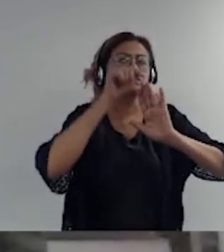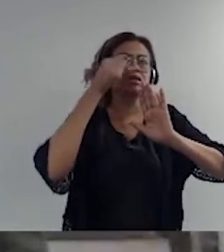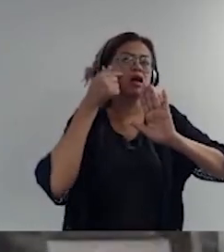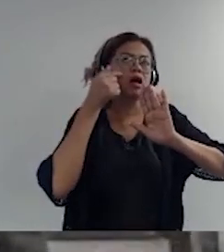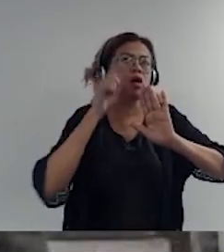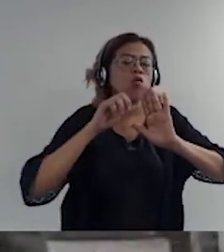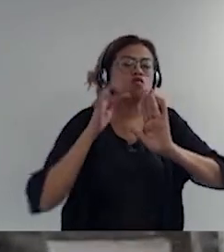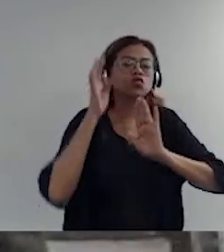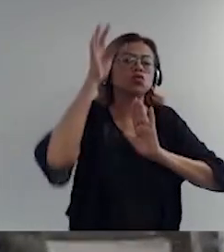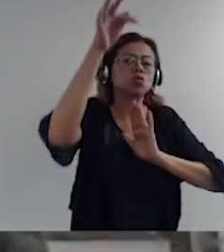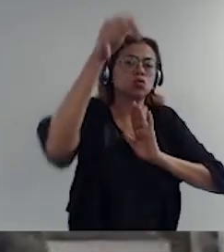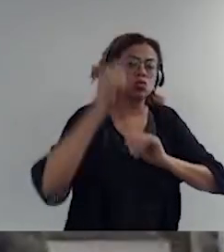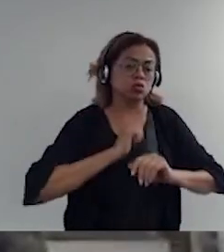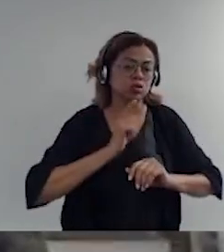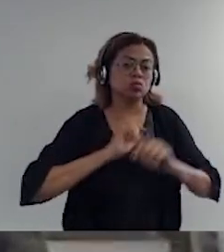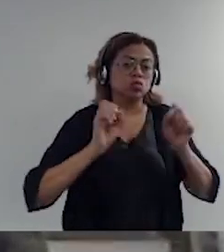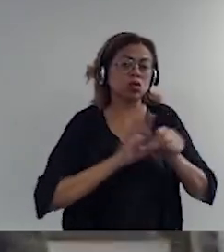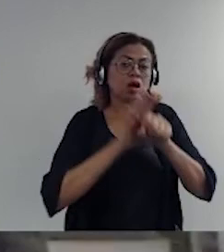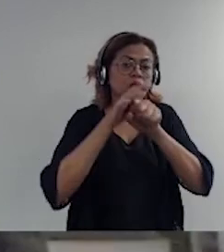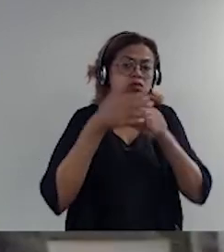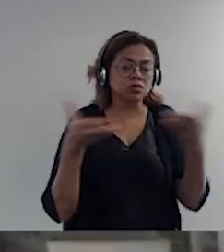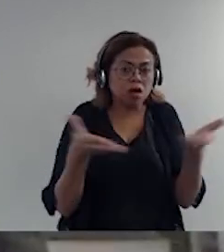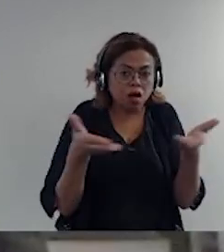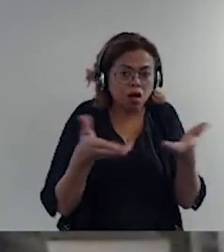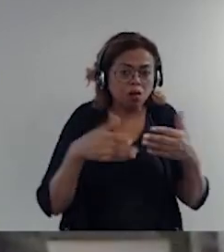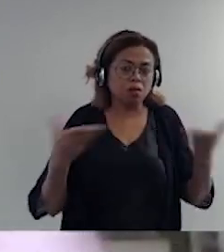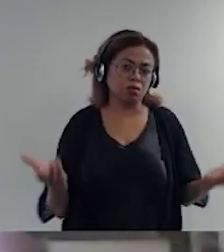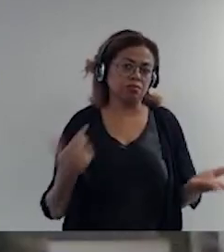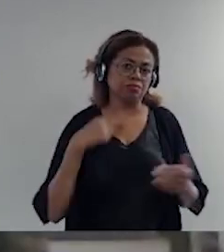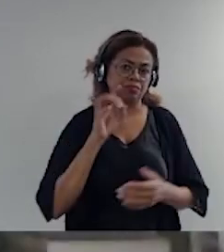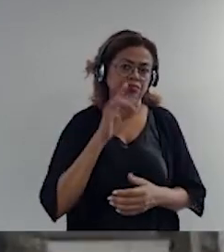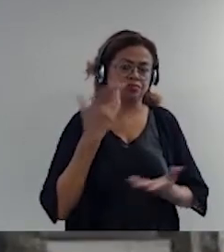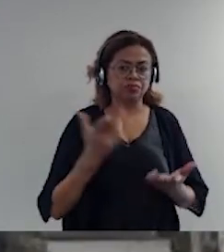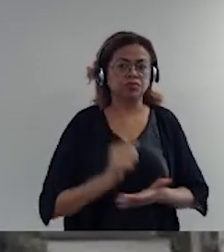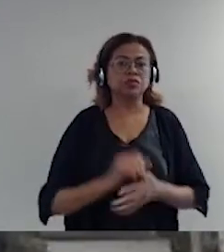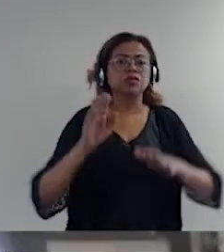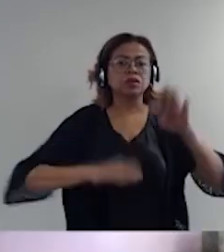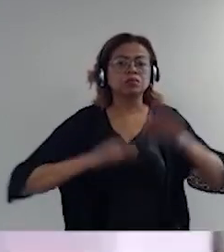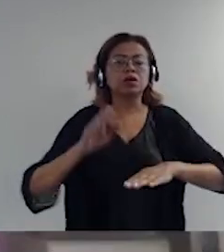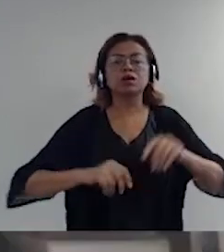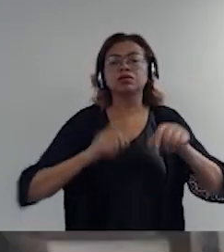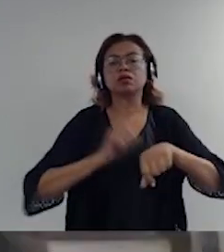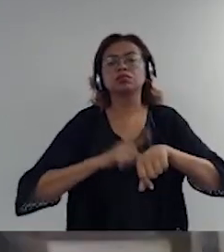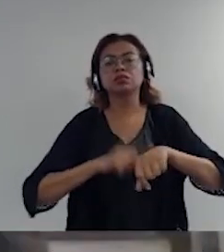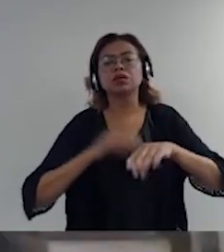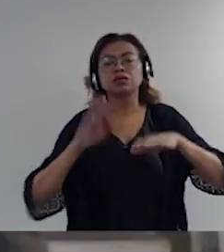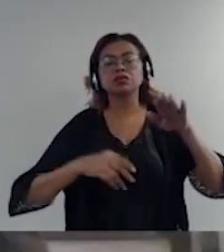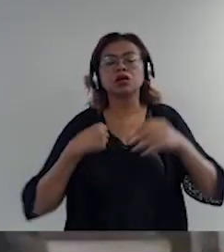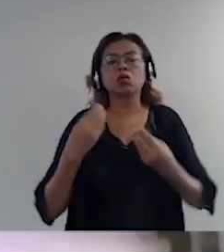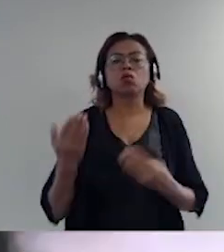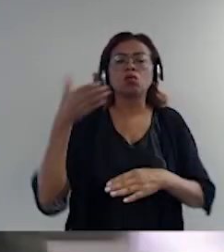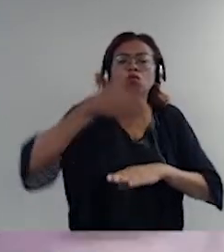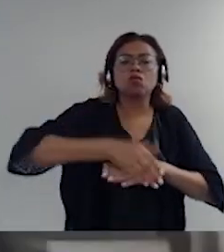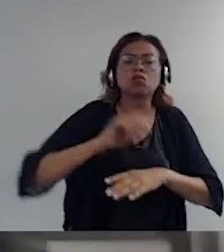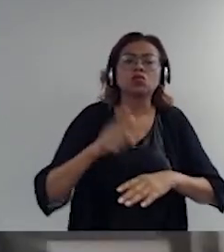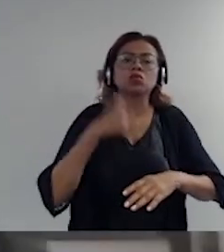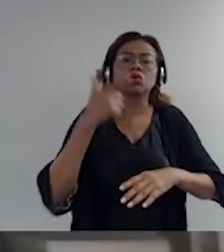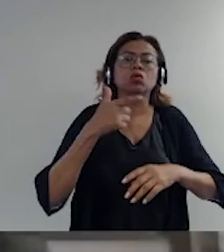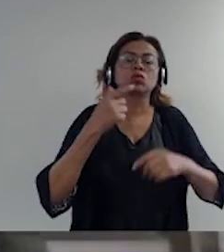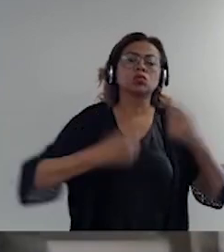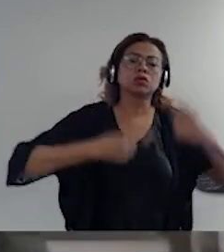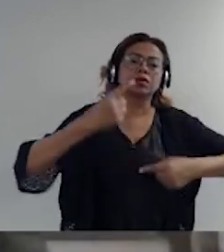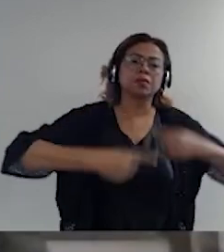um evento atual. Cogitou-se em alguns momentos, eu participei até de um debate com um ilustre